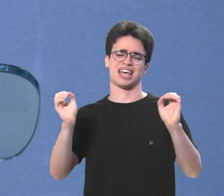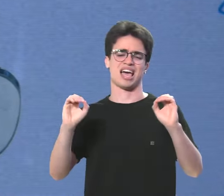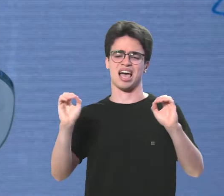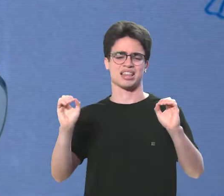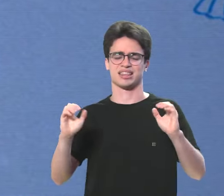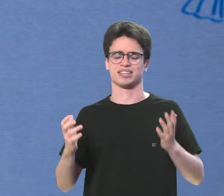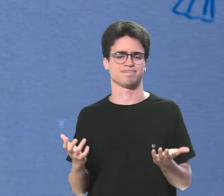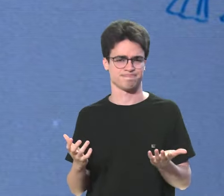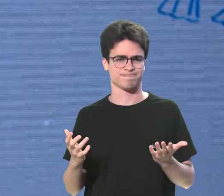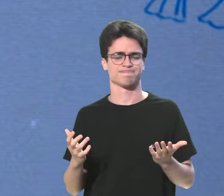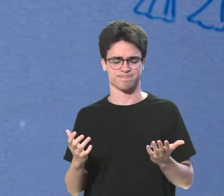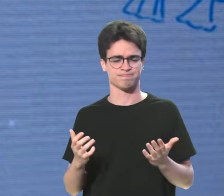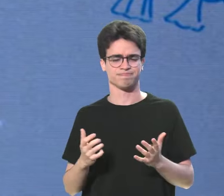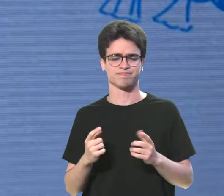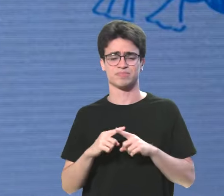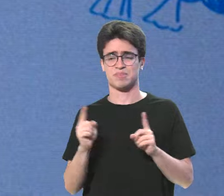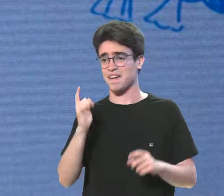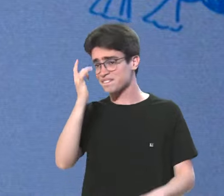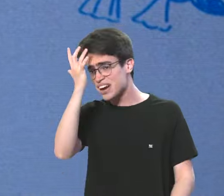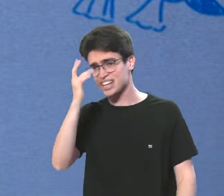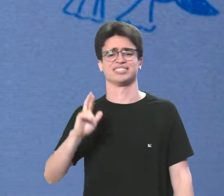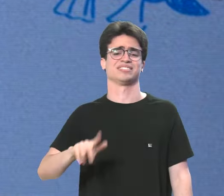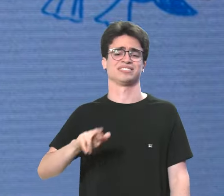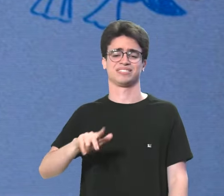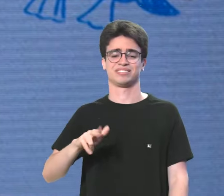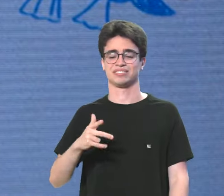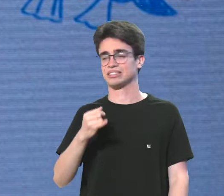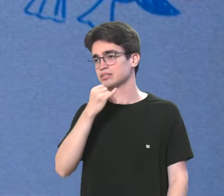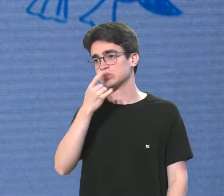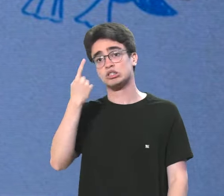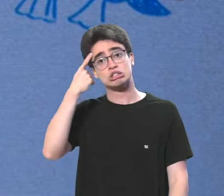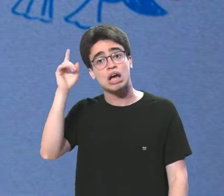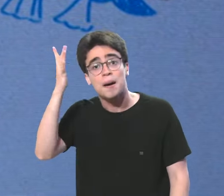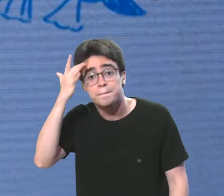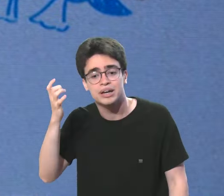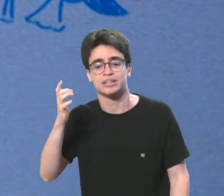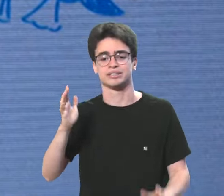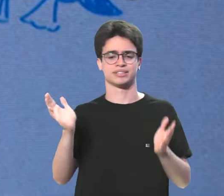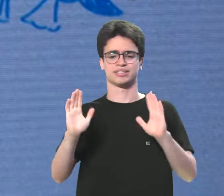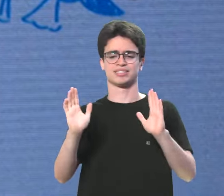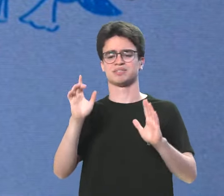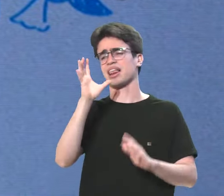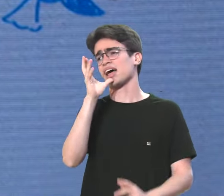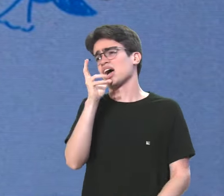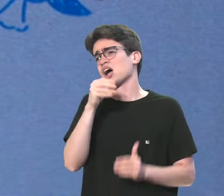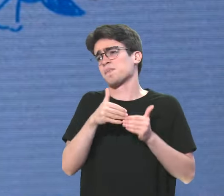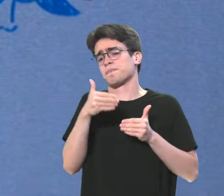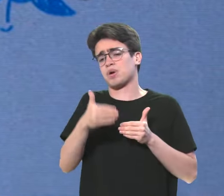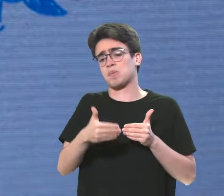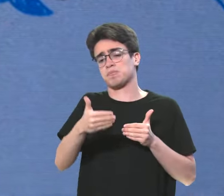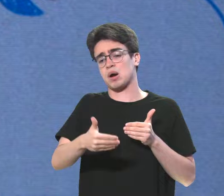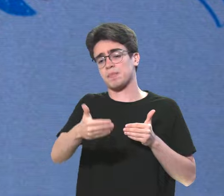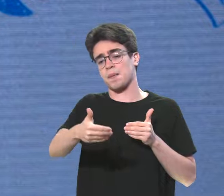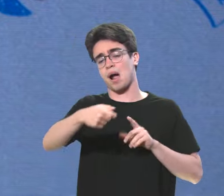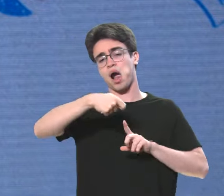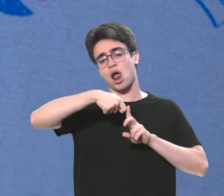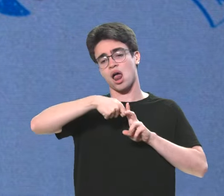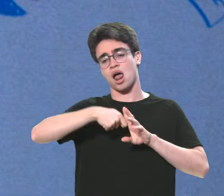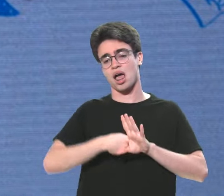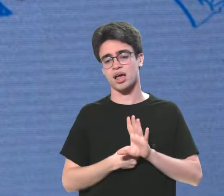eu fiz não foi fácil não foi da noite pro dia muito pelo contrário foi muito difícil Demorou meses